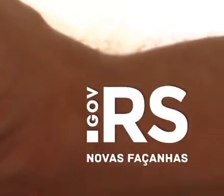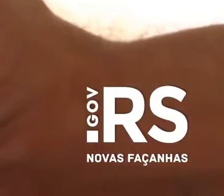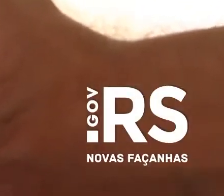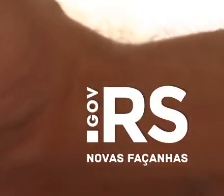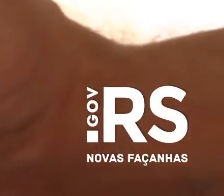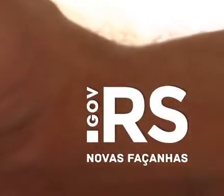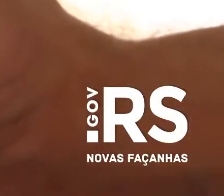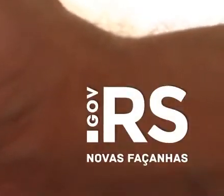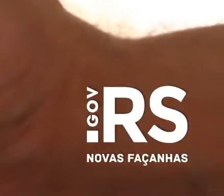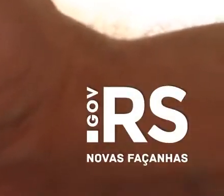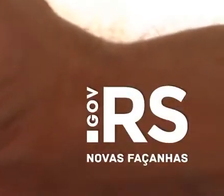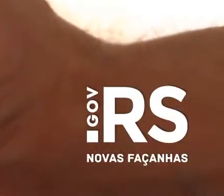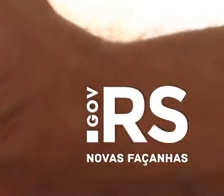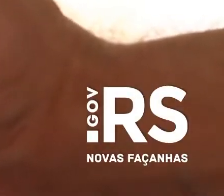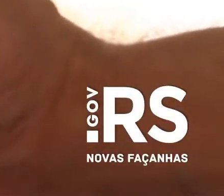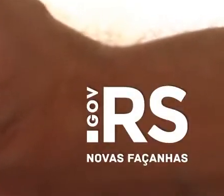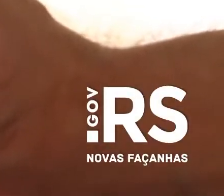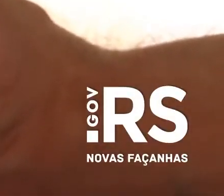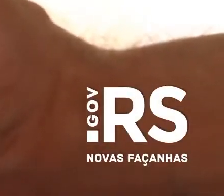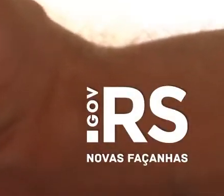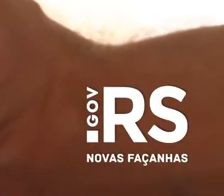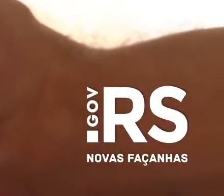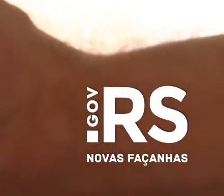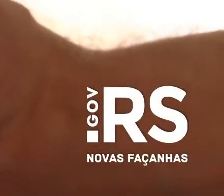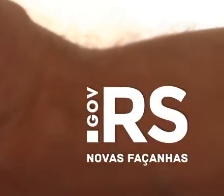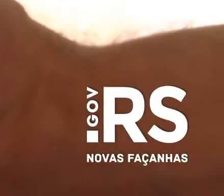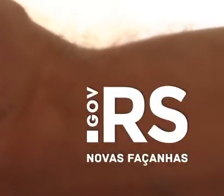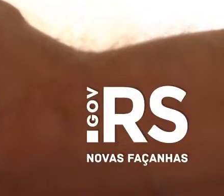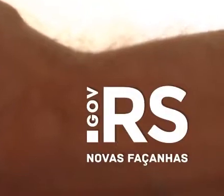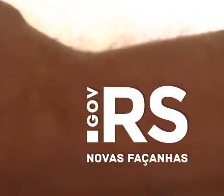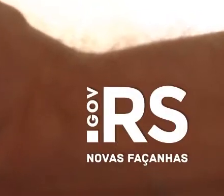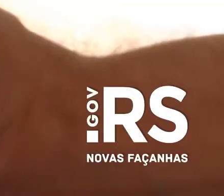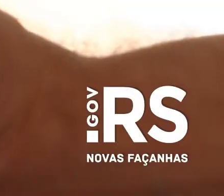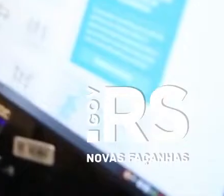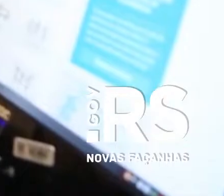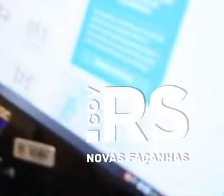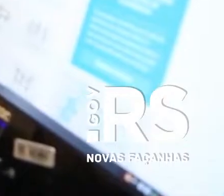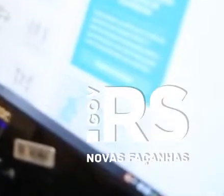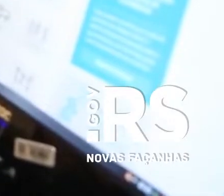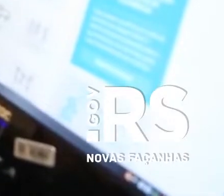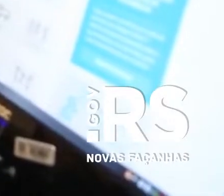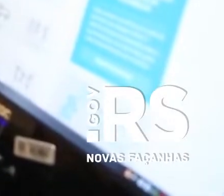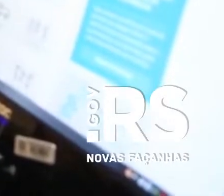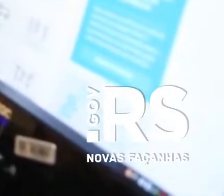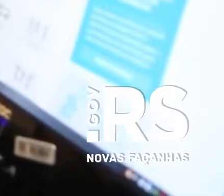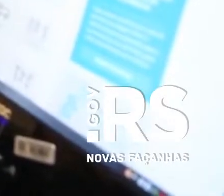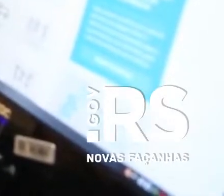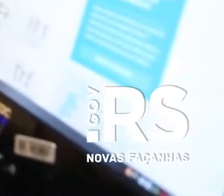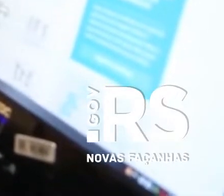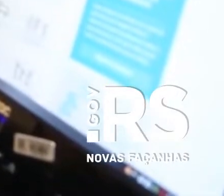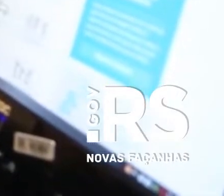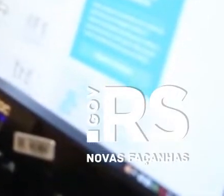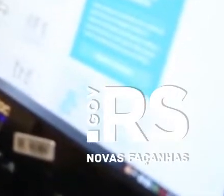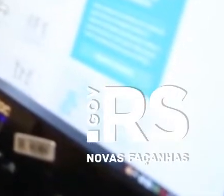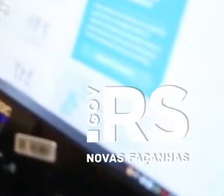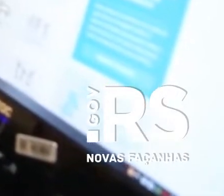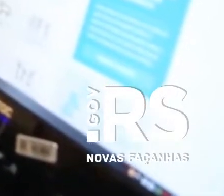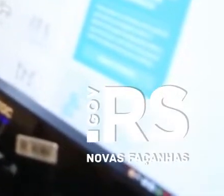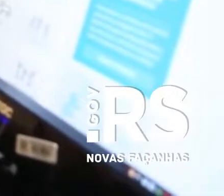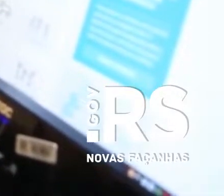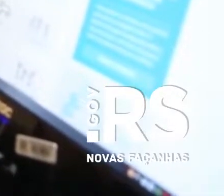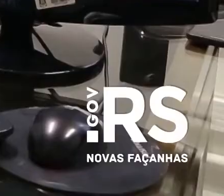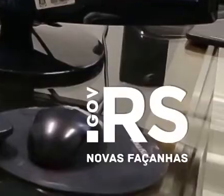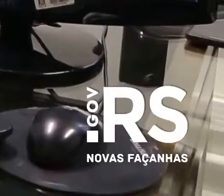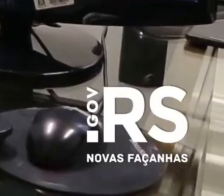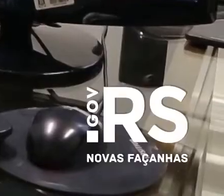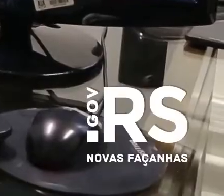A Delegacia Online busca o atendimento qualificado para a população, oferece mais facilidade para quem usa e ajuda